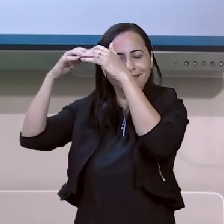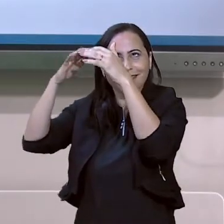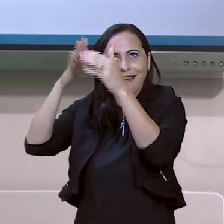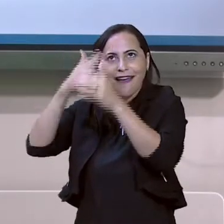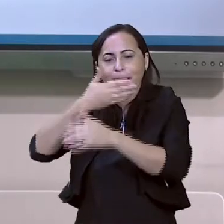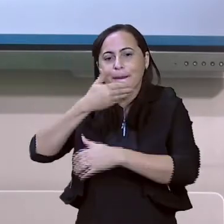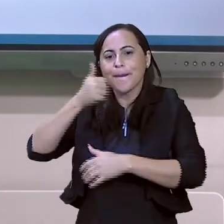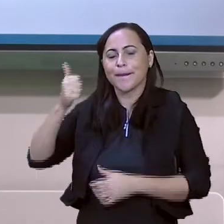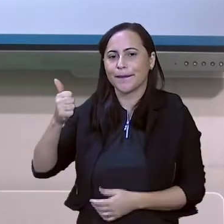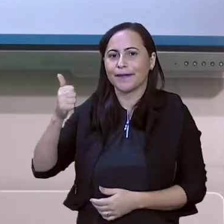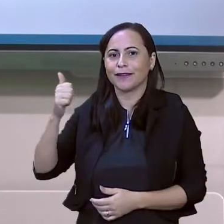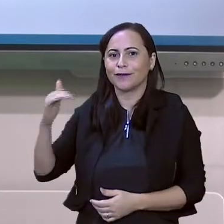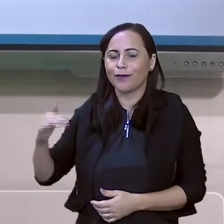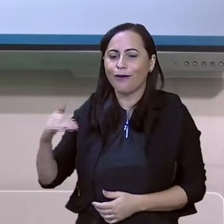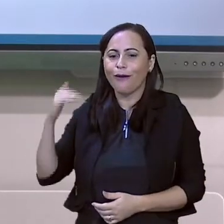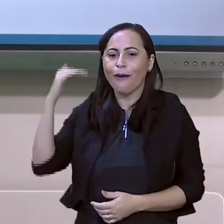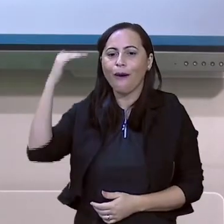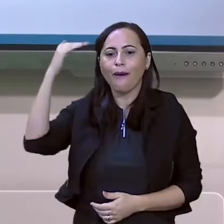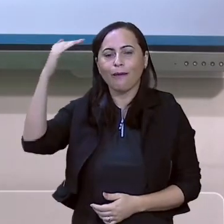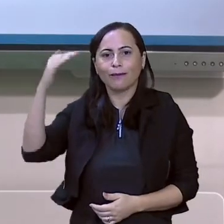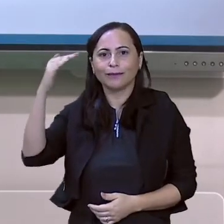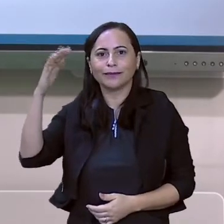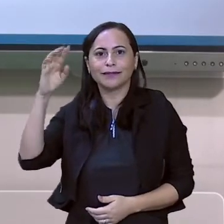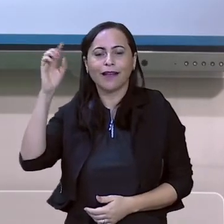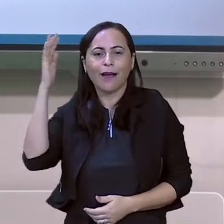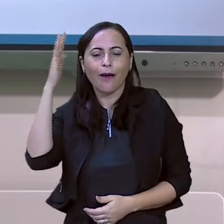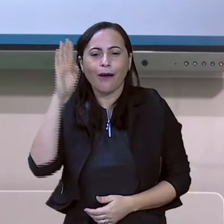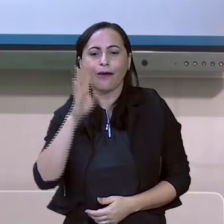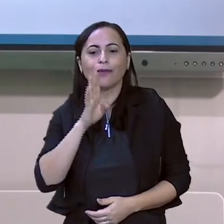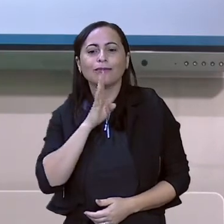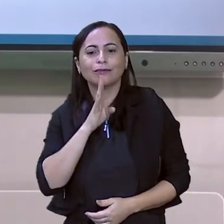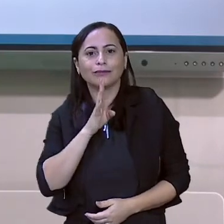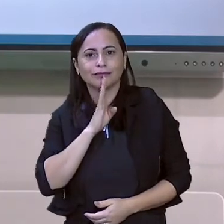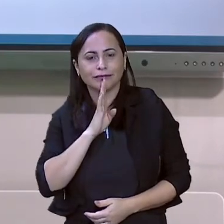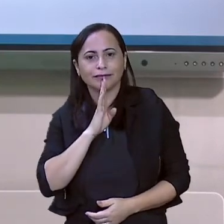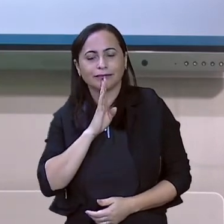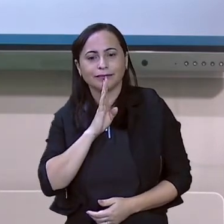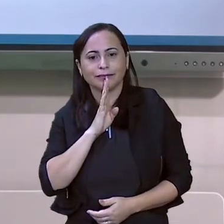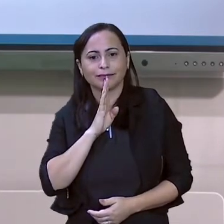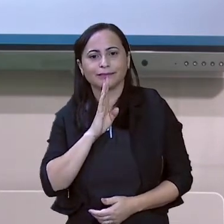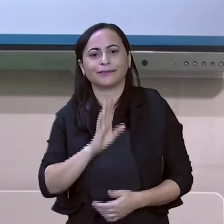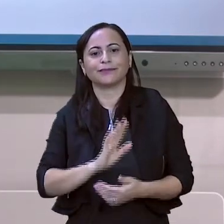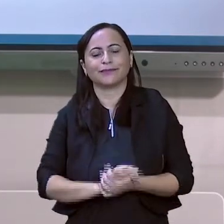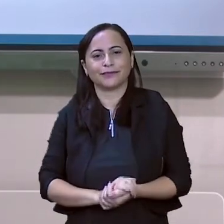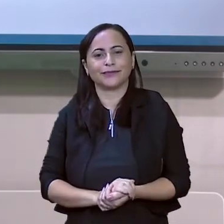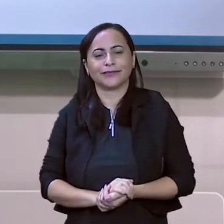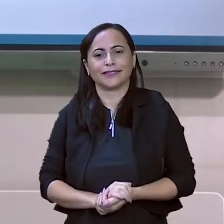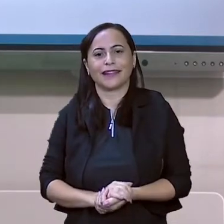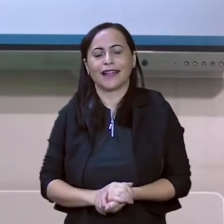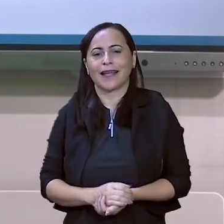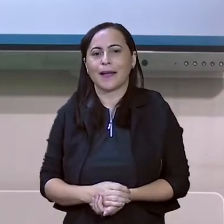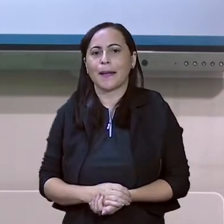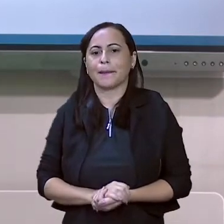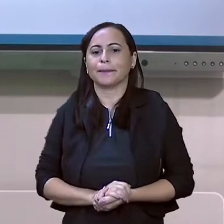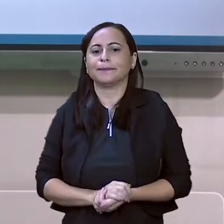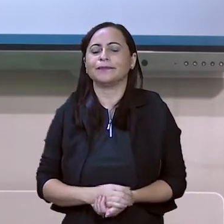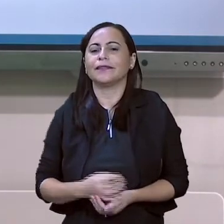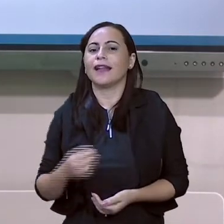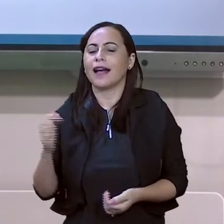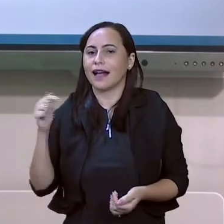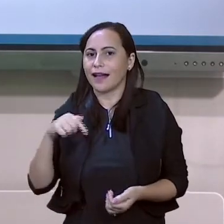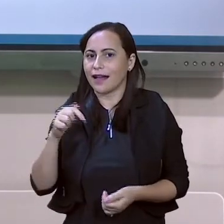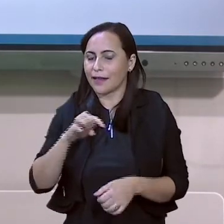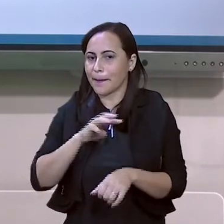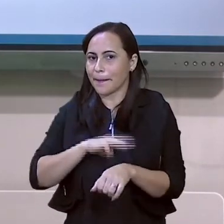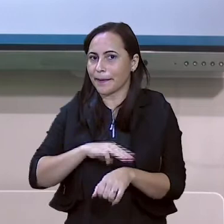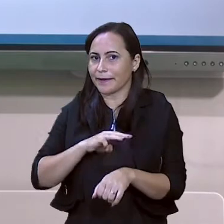situação ali que a gente tem que usar o nosso raciocínio e o conhecimento já adquirido aqui na nossa matemática